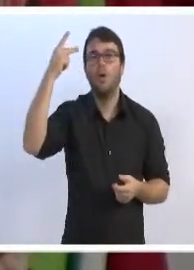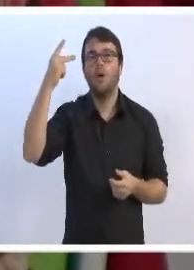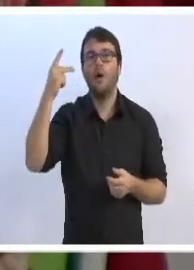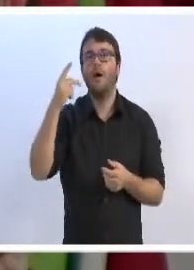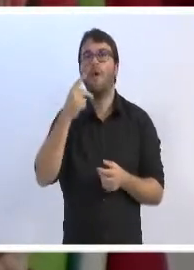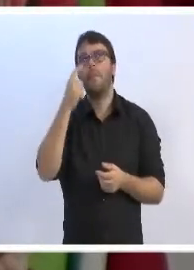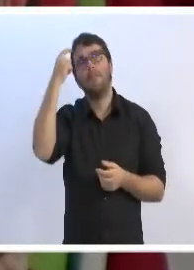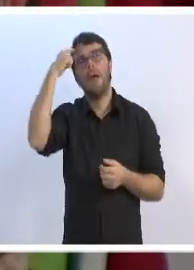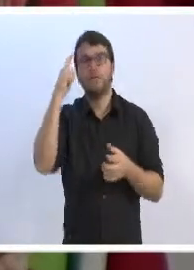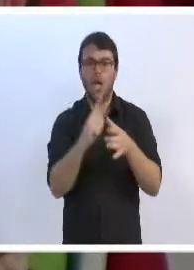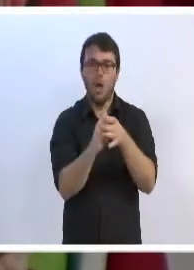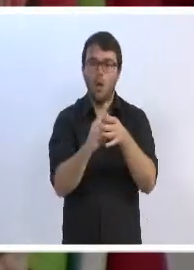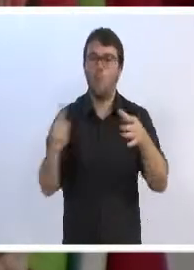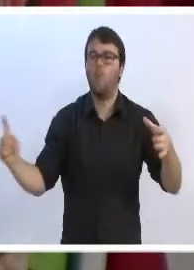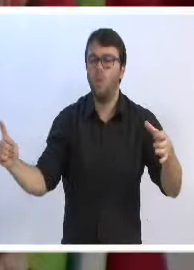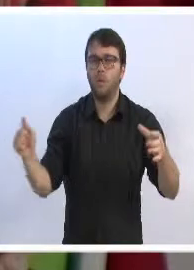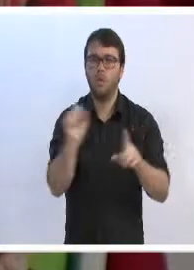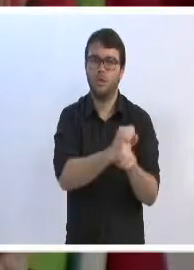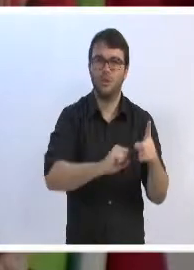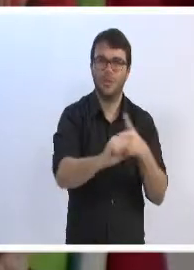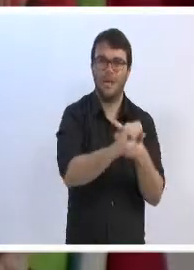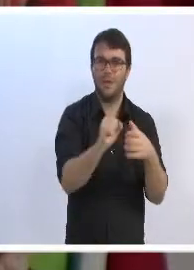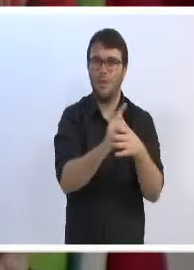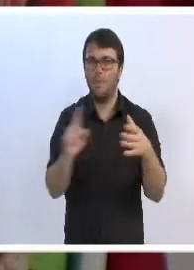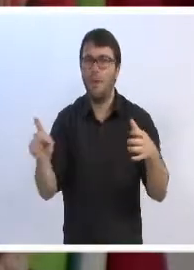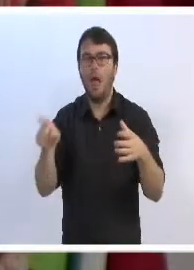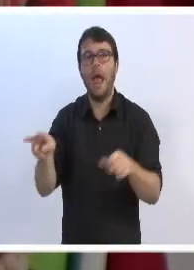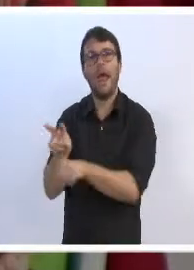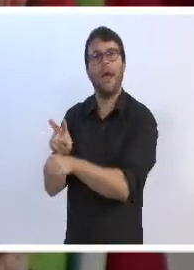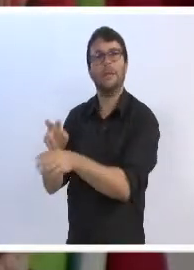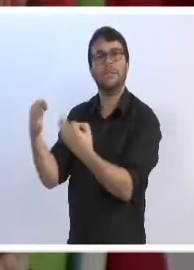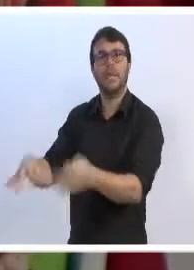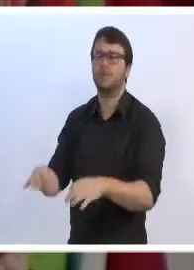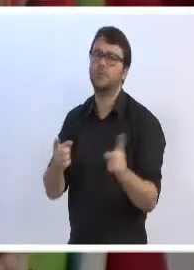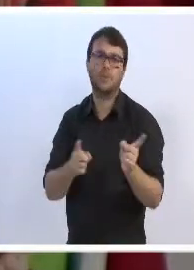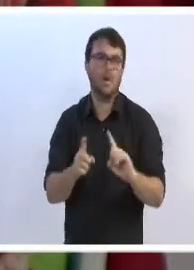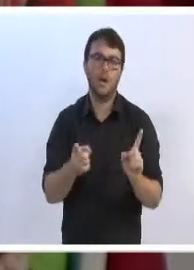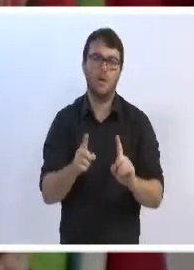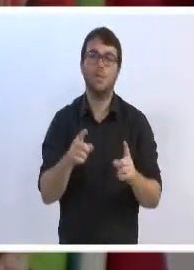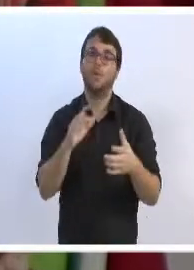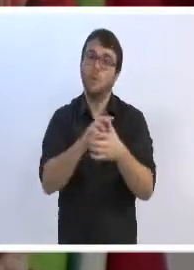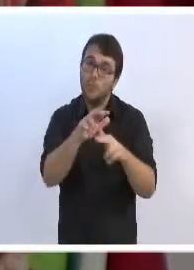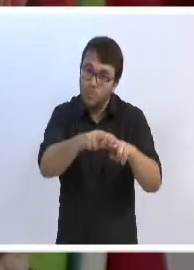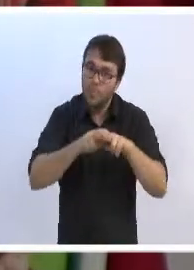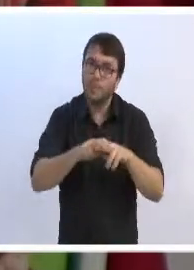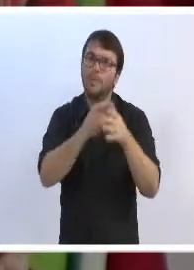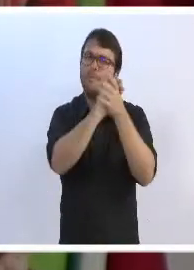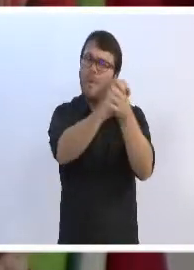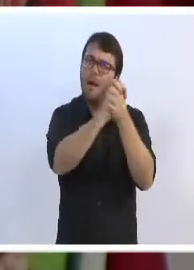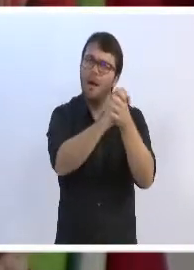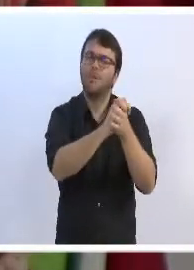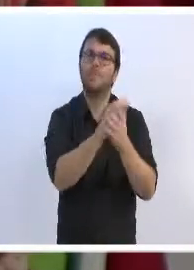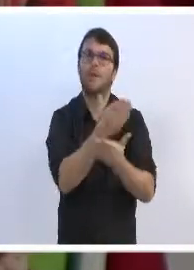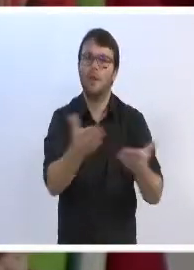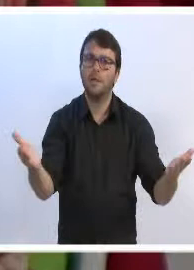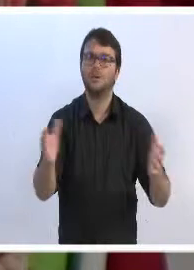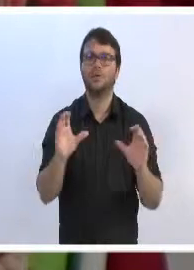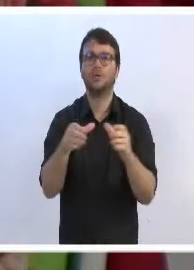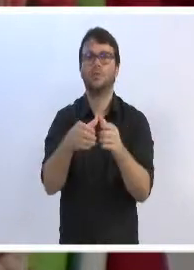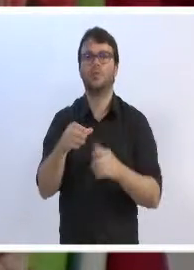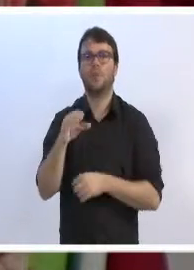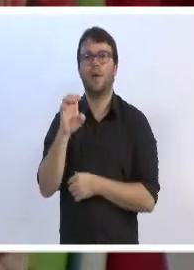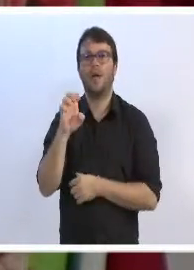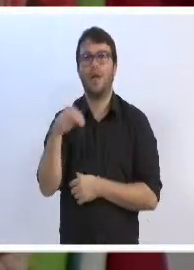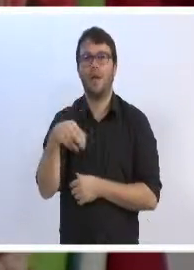isolamento social é uma forma de tratamento e aqui eu quero dar os parabéns à comunidade em low crescer que